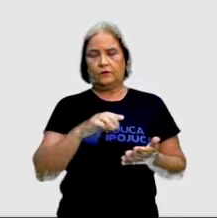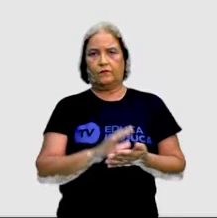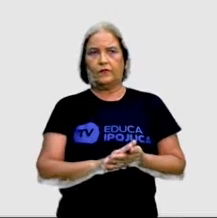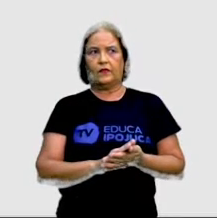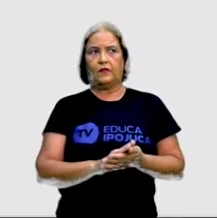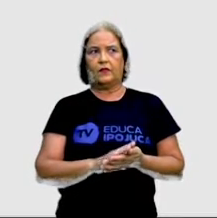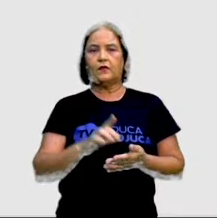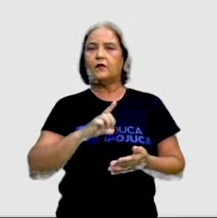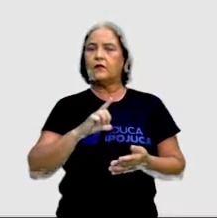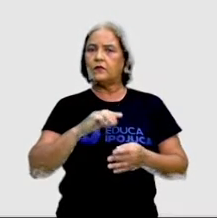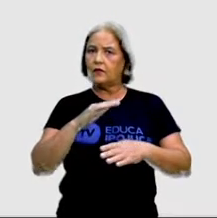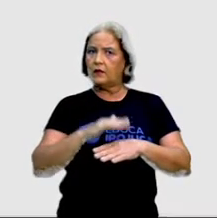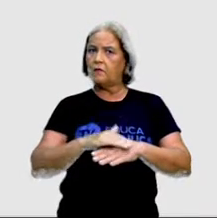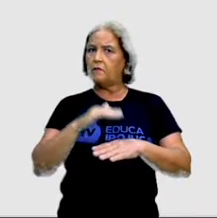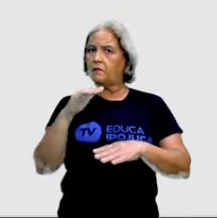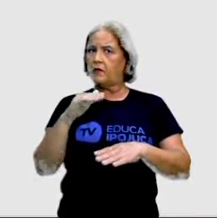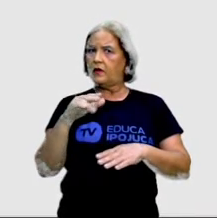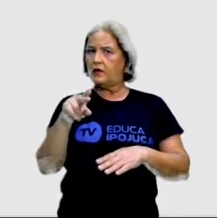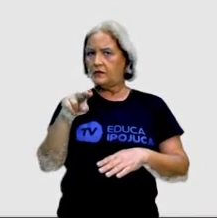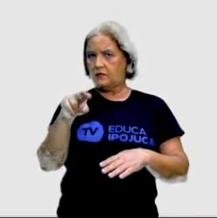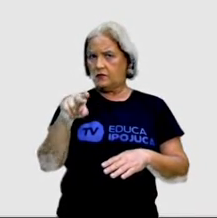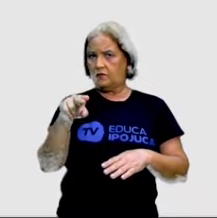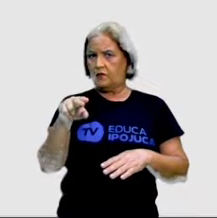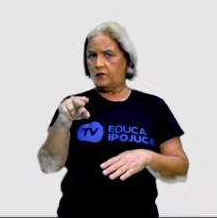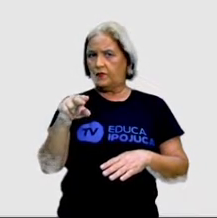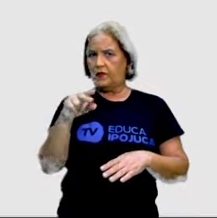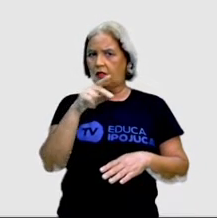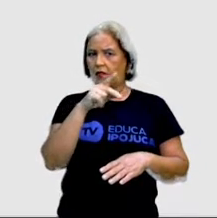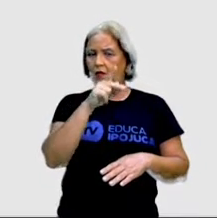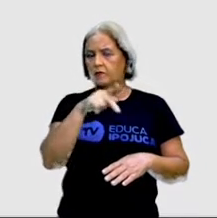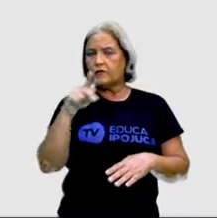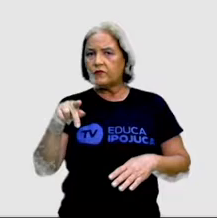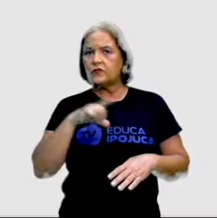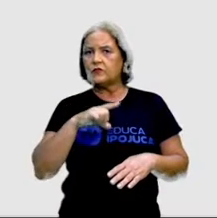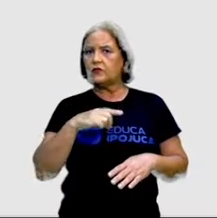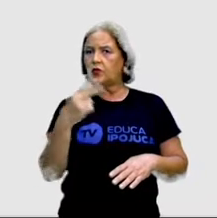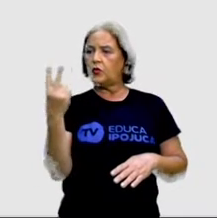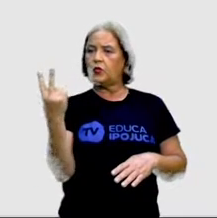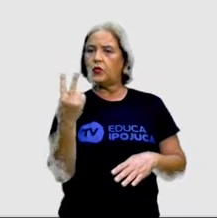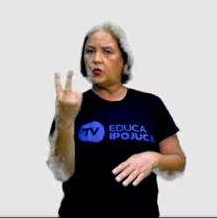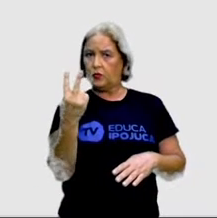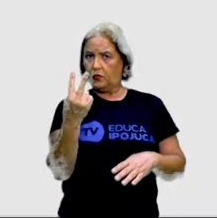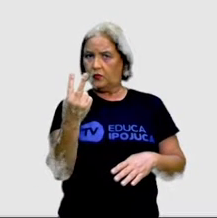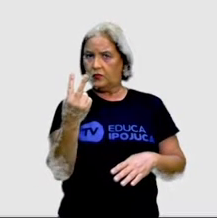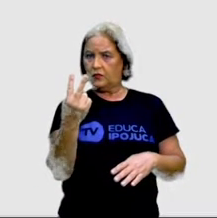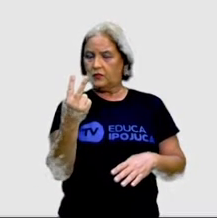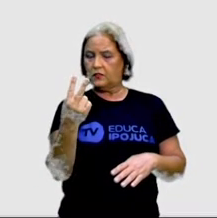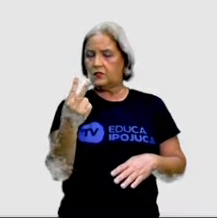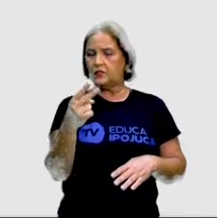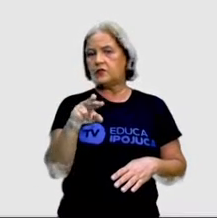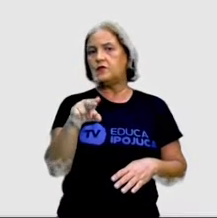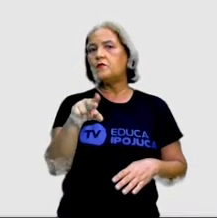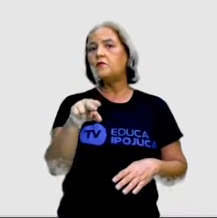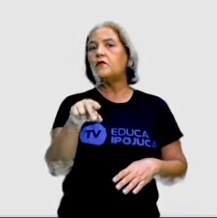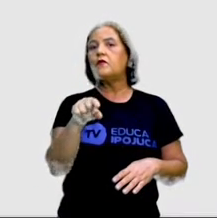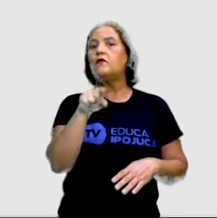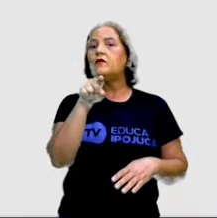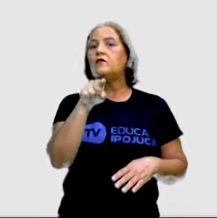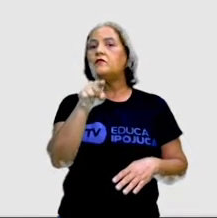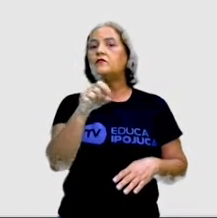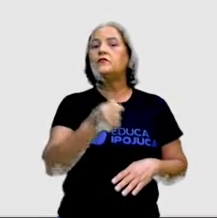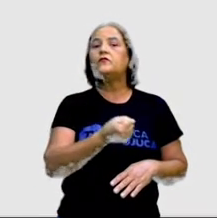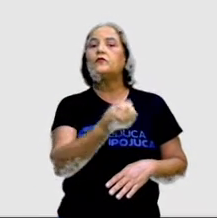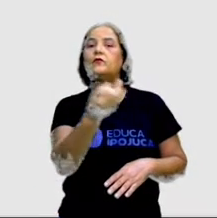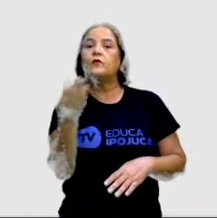irmãos e a professora que tem dois irmãos e vocês tem Quantos irmãos Será que vocês tem mais